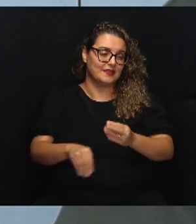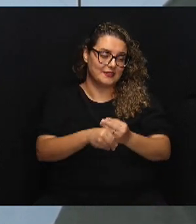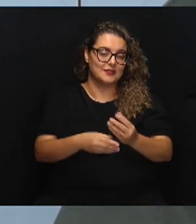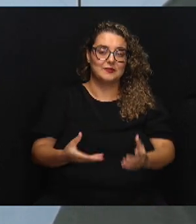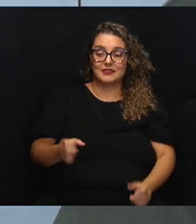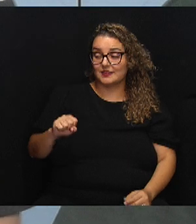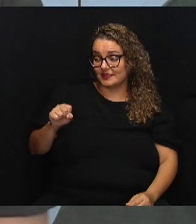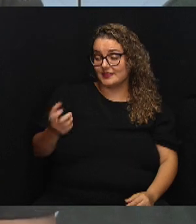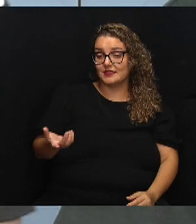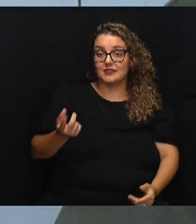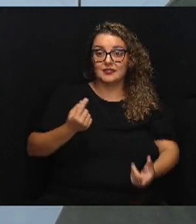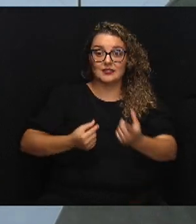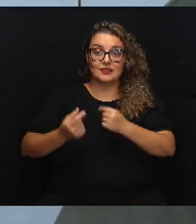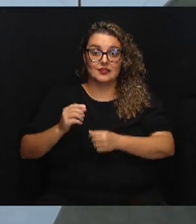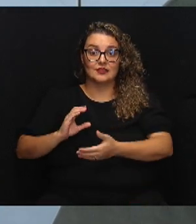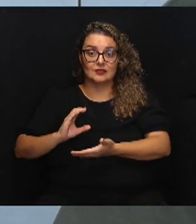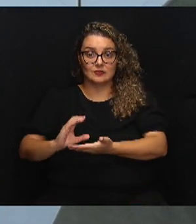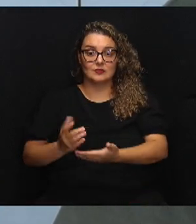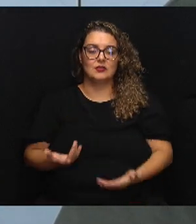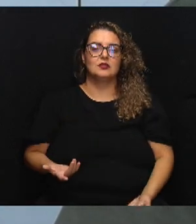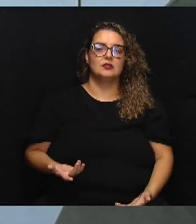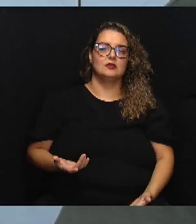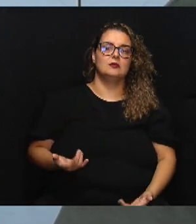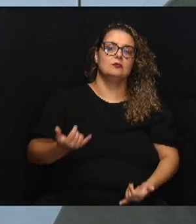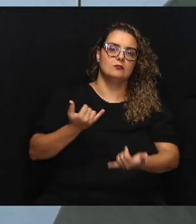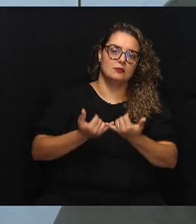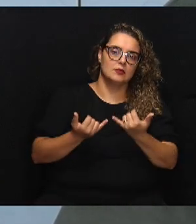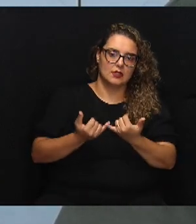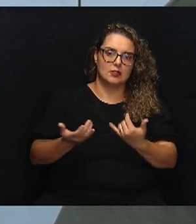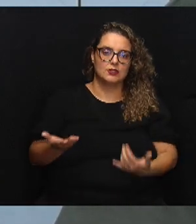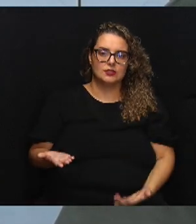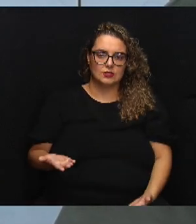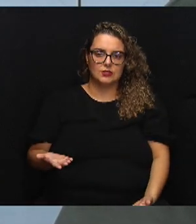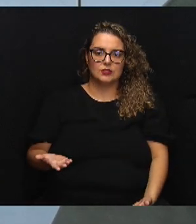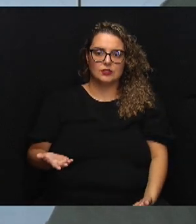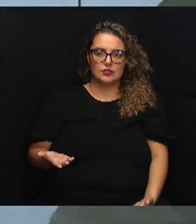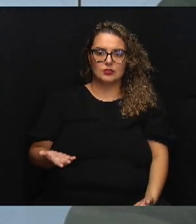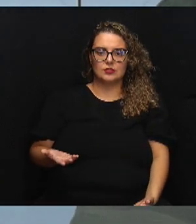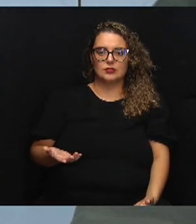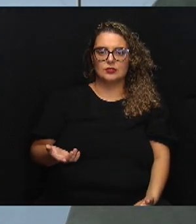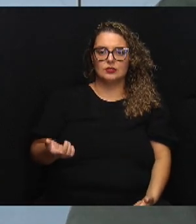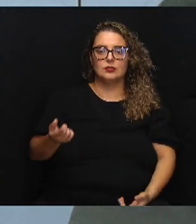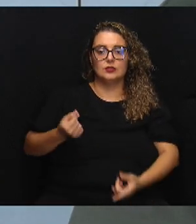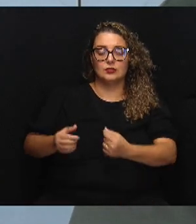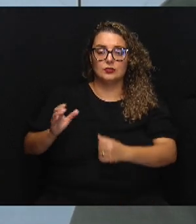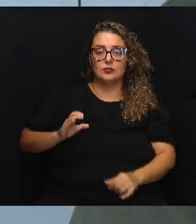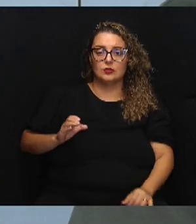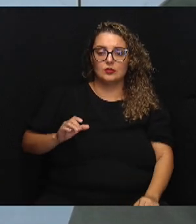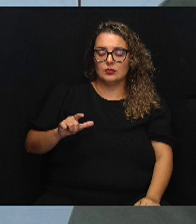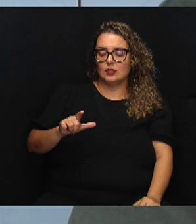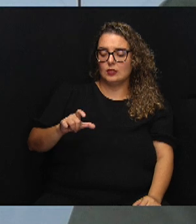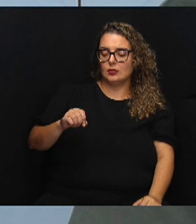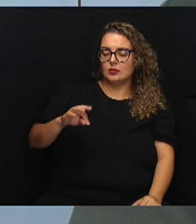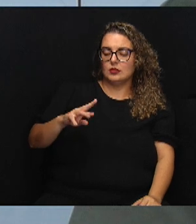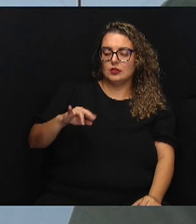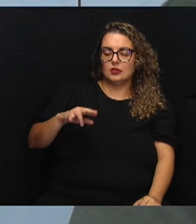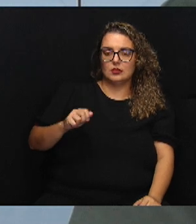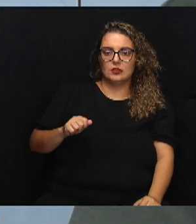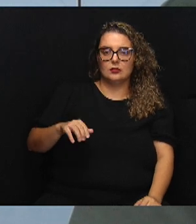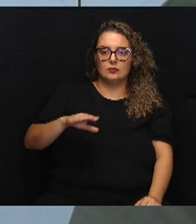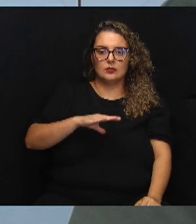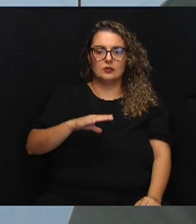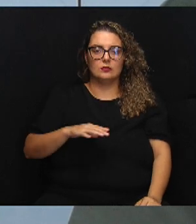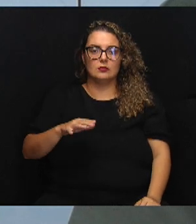seja direcionado esse orçamento, parte desse orçamento de lucro da loteria municipal para a causa animal aqui na